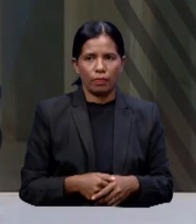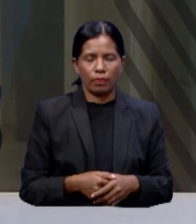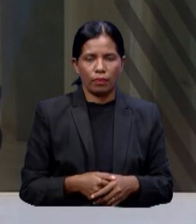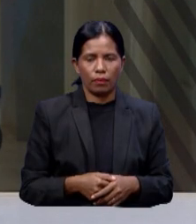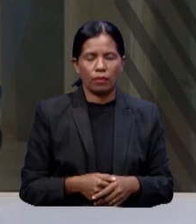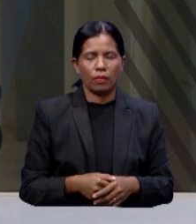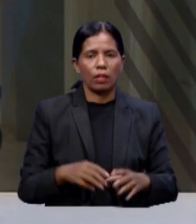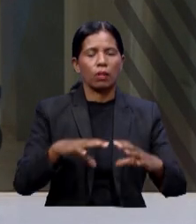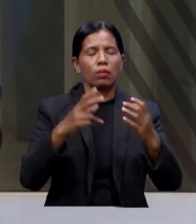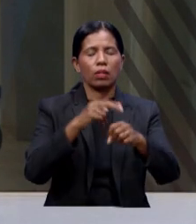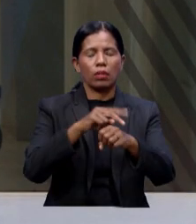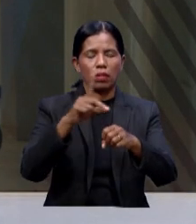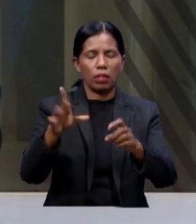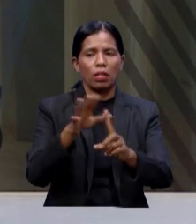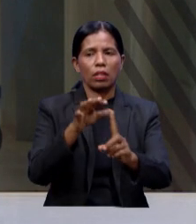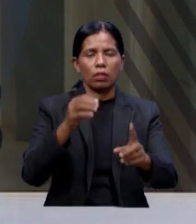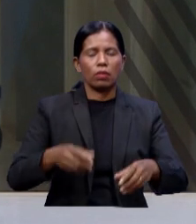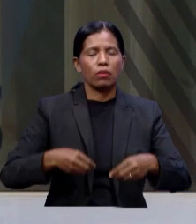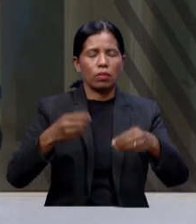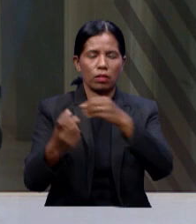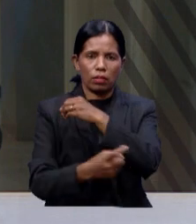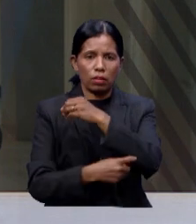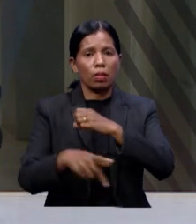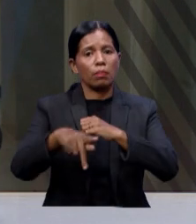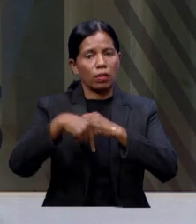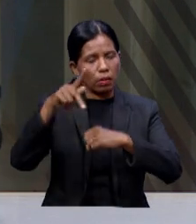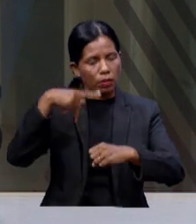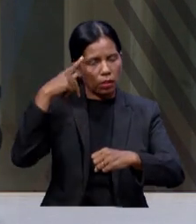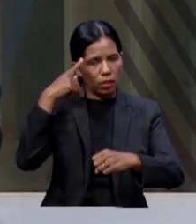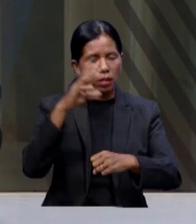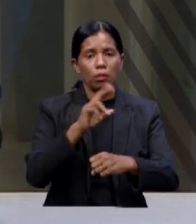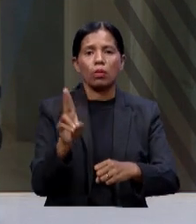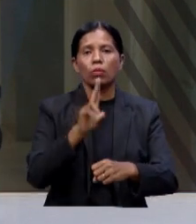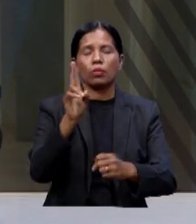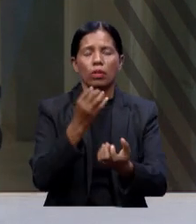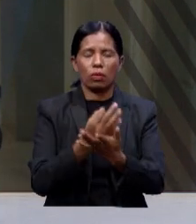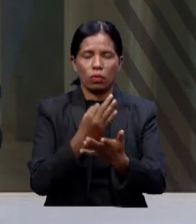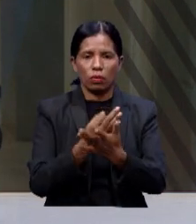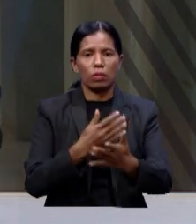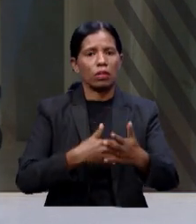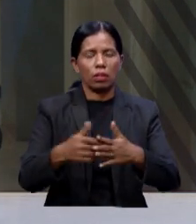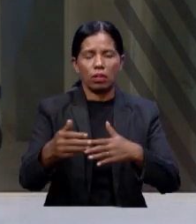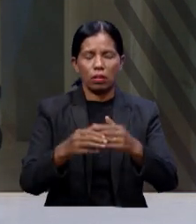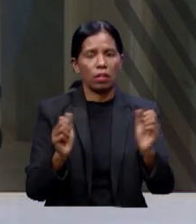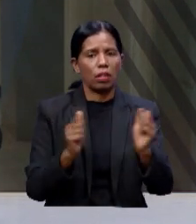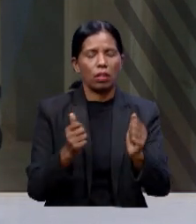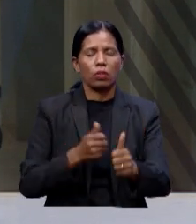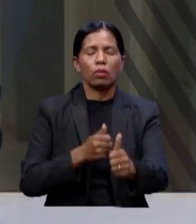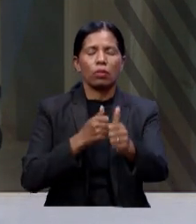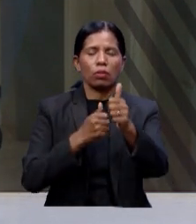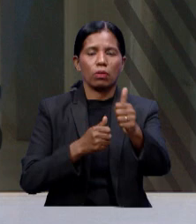Comissão Nacional de Eleições, se for sanção para partido político, nebe usa ou san subvenção la tui